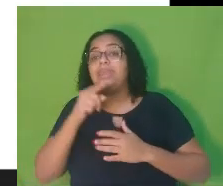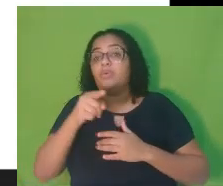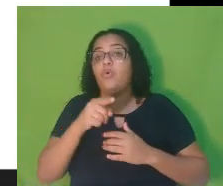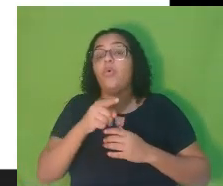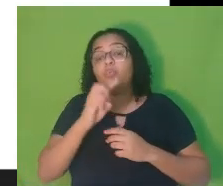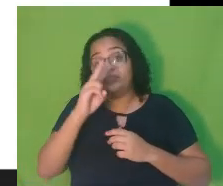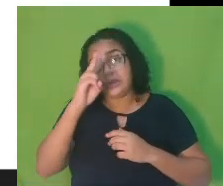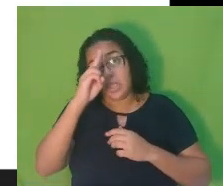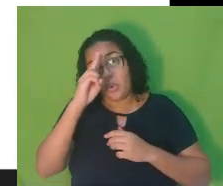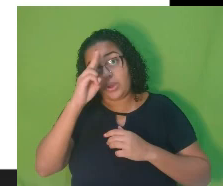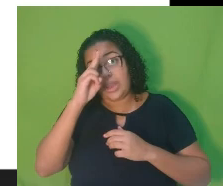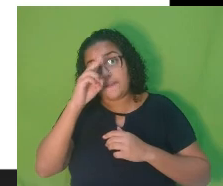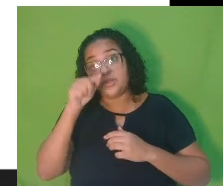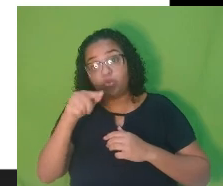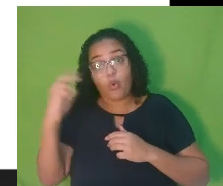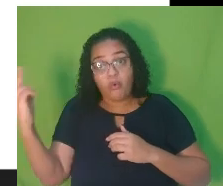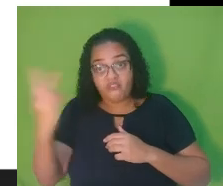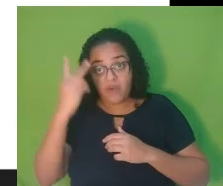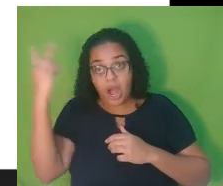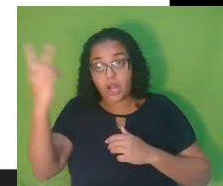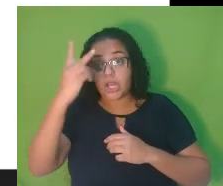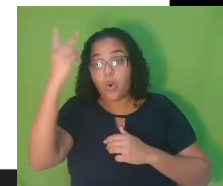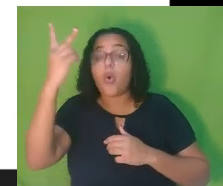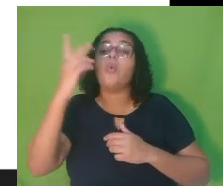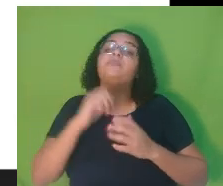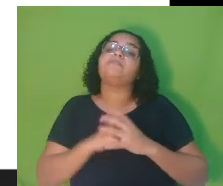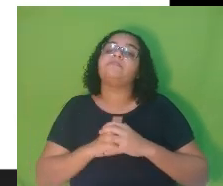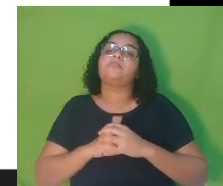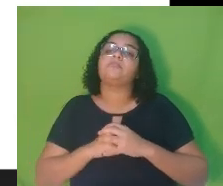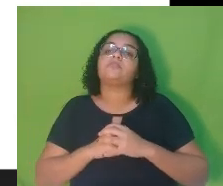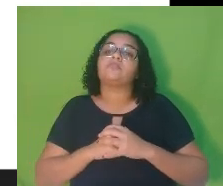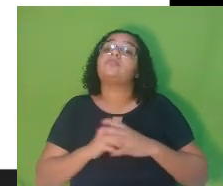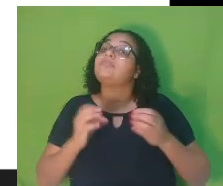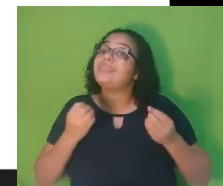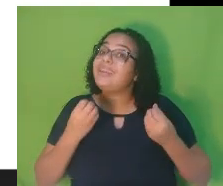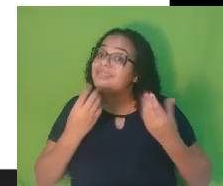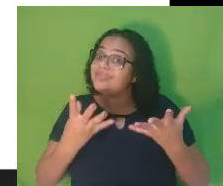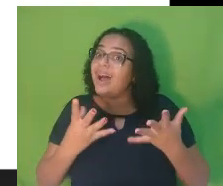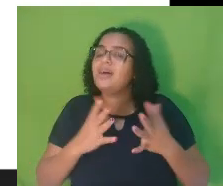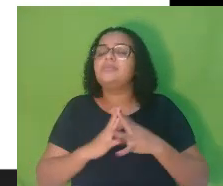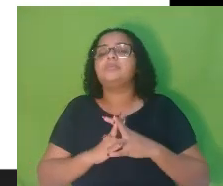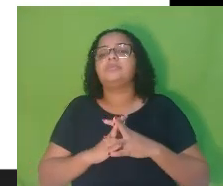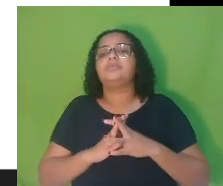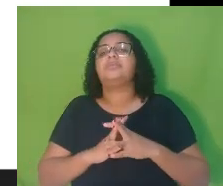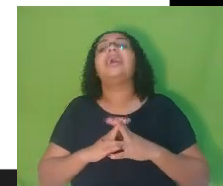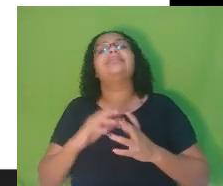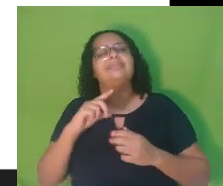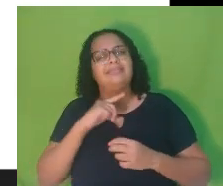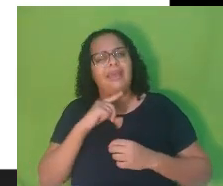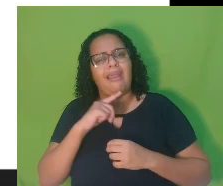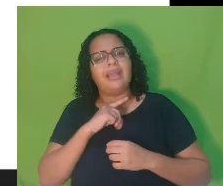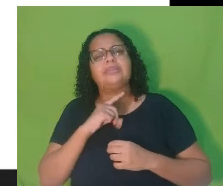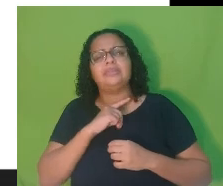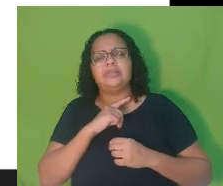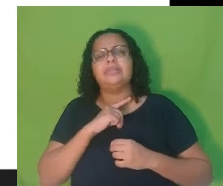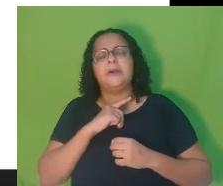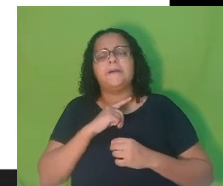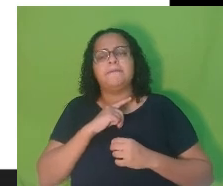o teorema do valor intermediário garante que